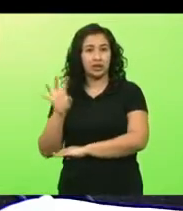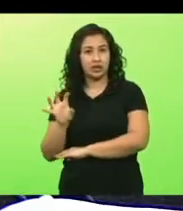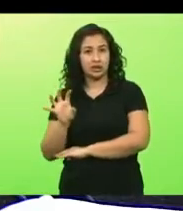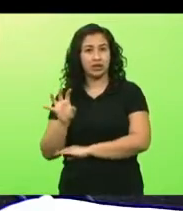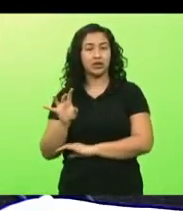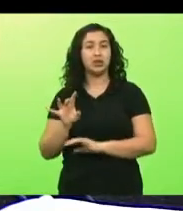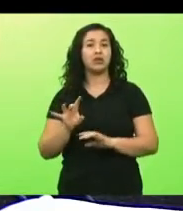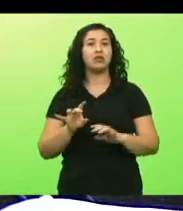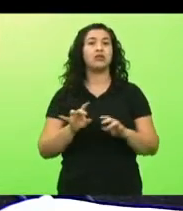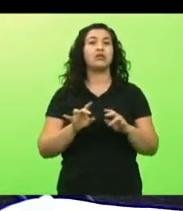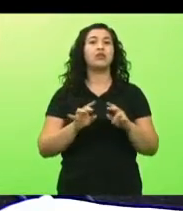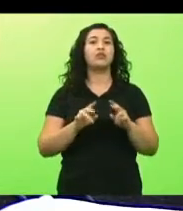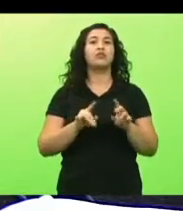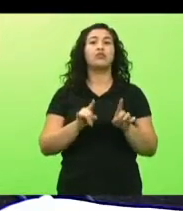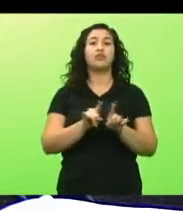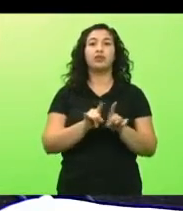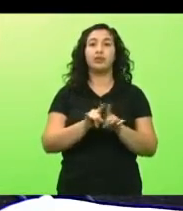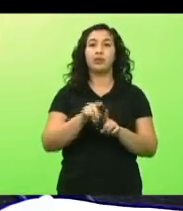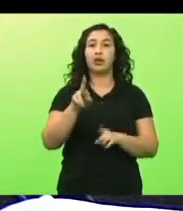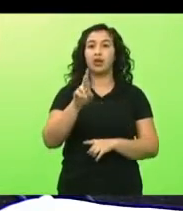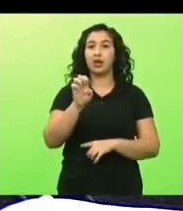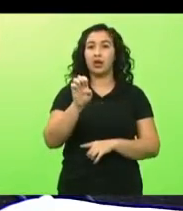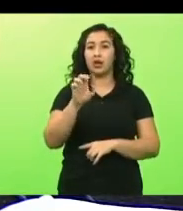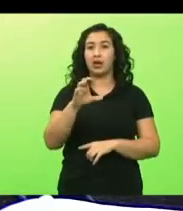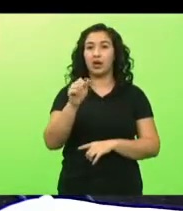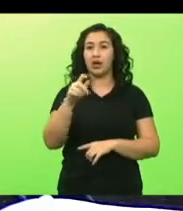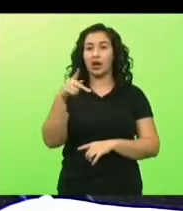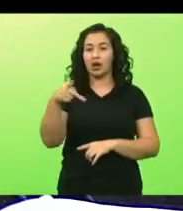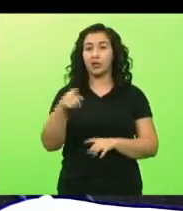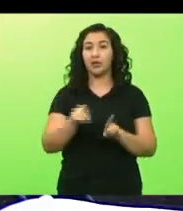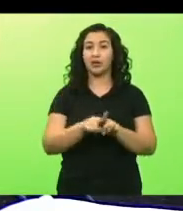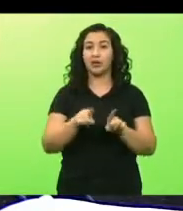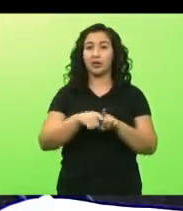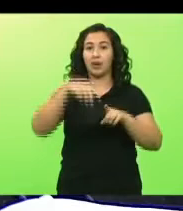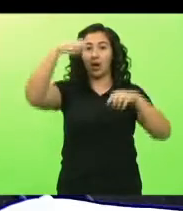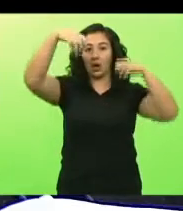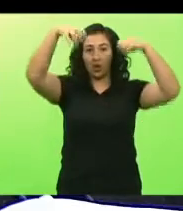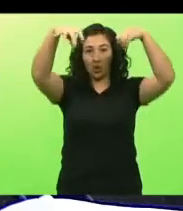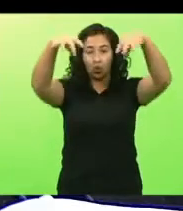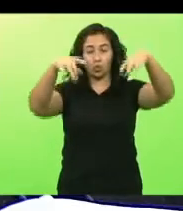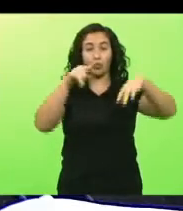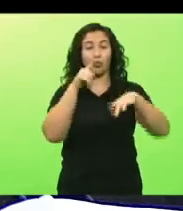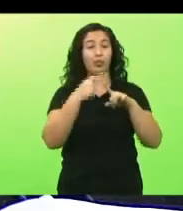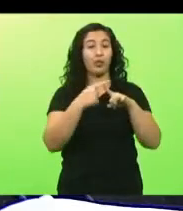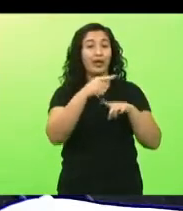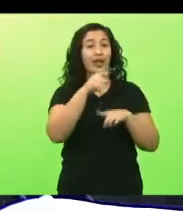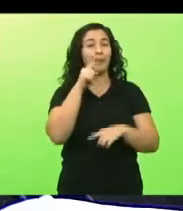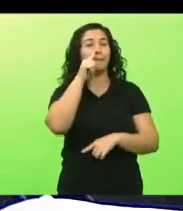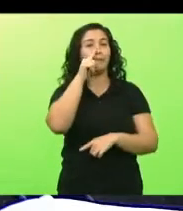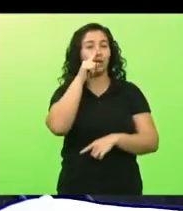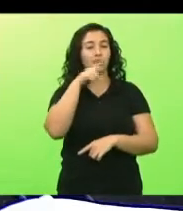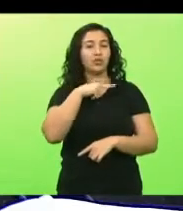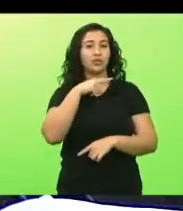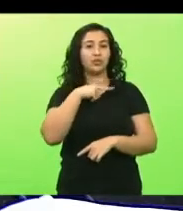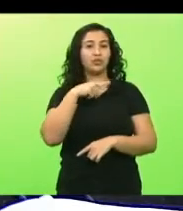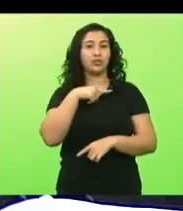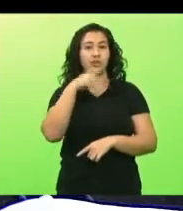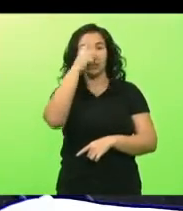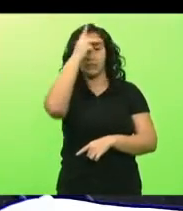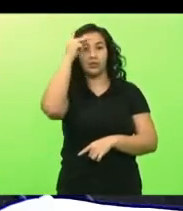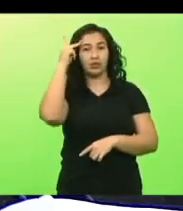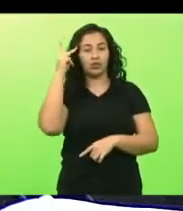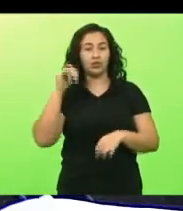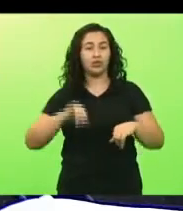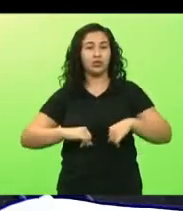uma revitalização, recape e também iluminação. Realmente está extremamente perigoso e as pessoas estão sofrendo consequências duríssimas. Então,